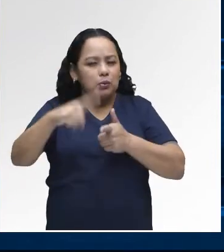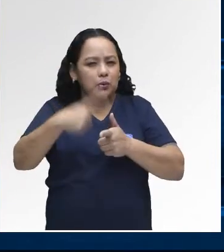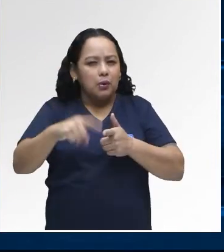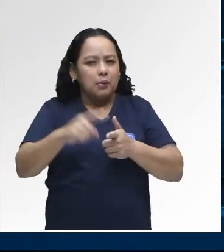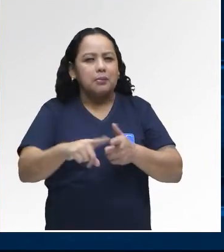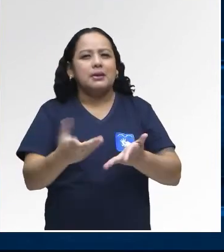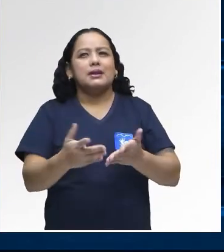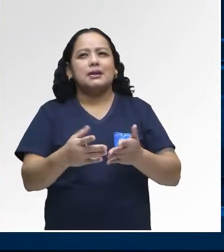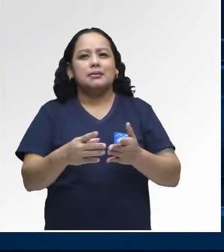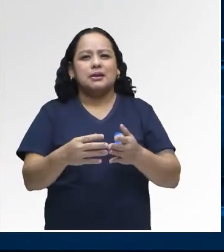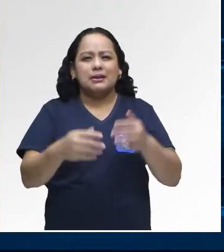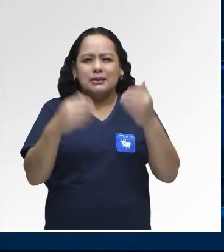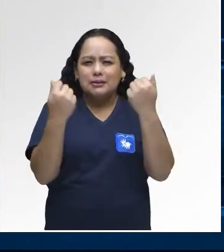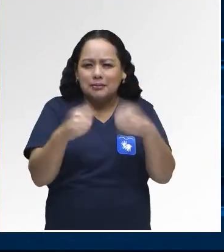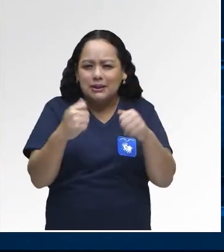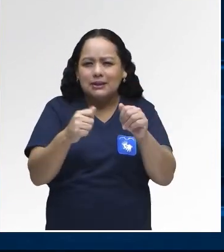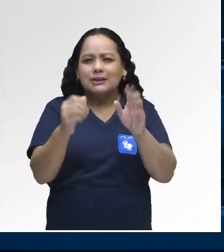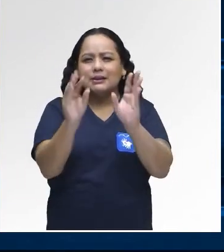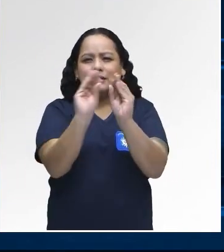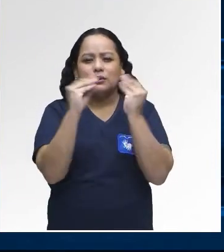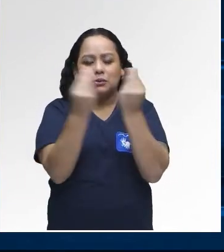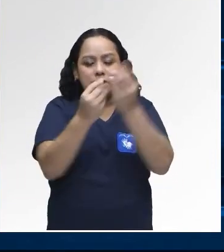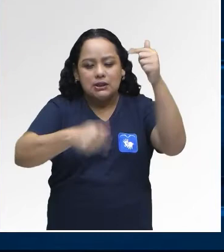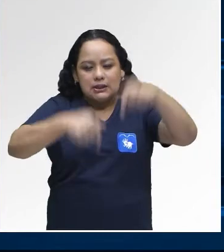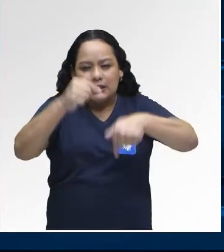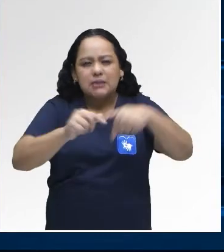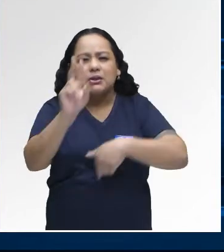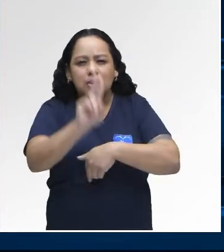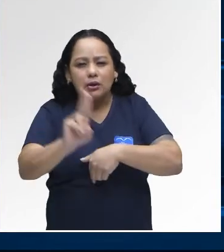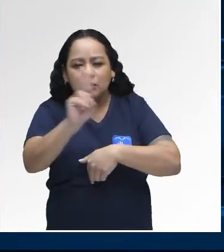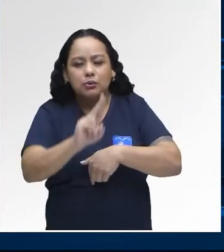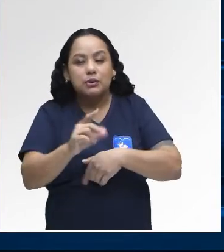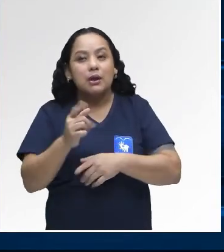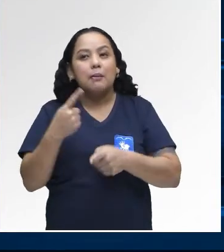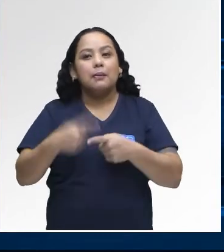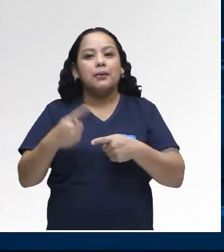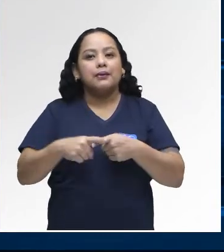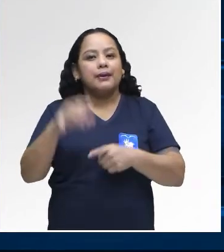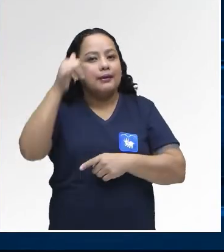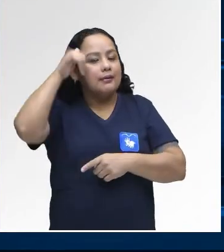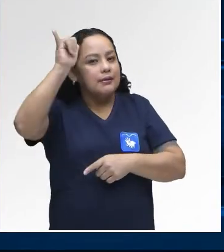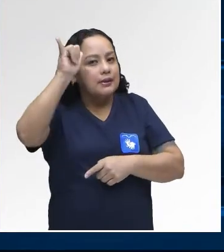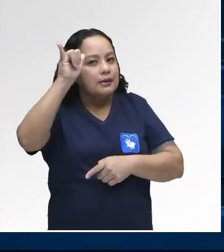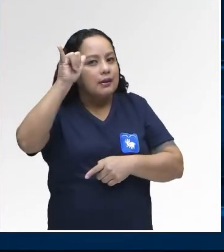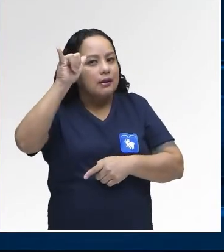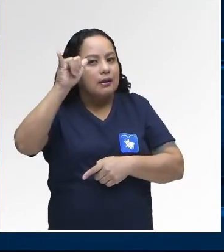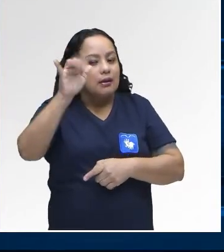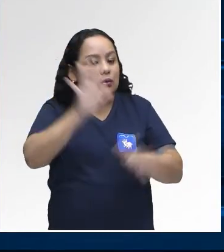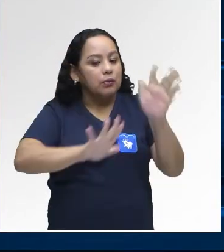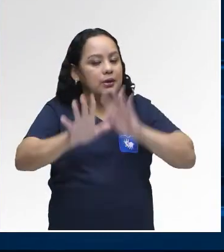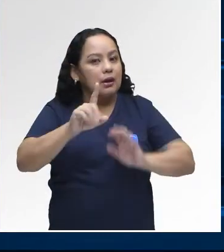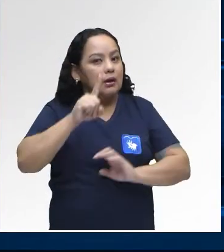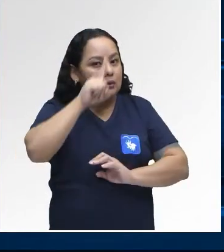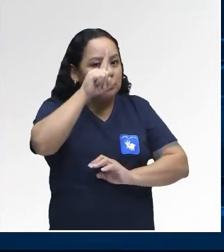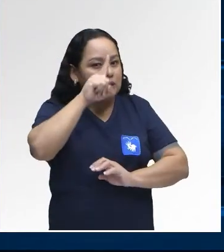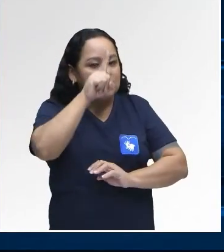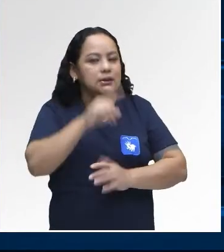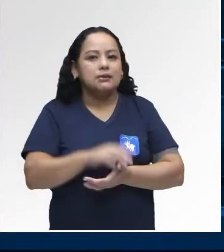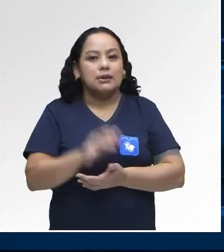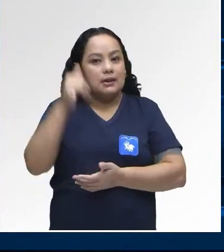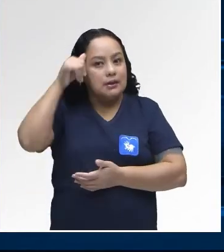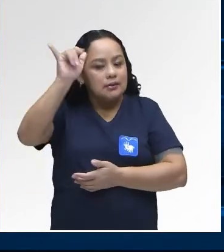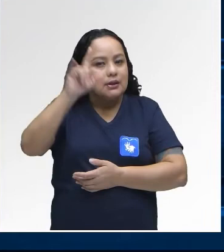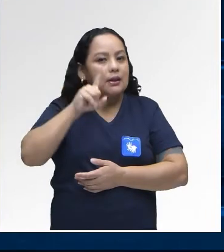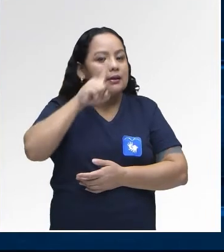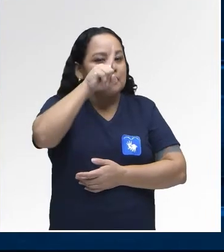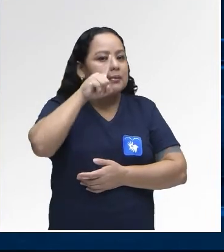né? Para que a gente tenha um cuidado maior para que a gente não corra esse risco,